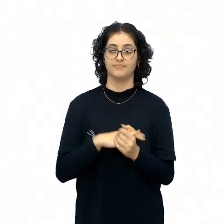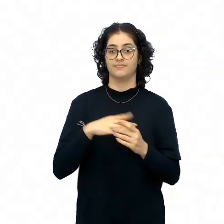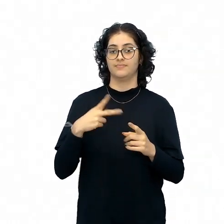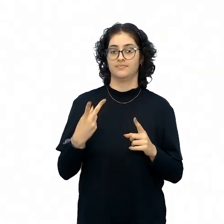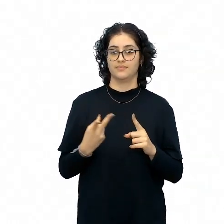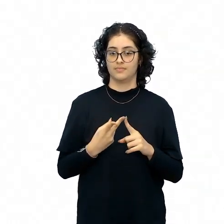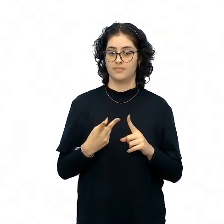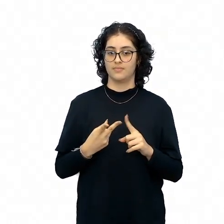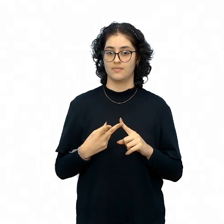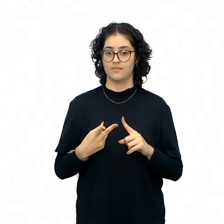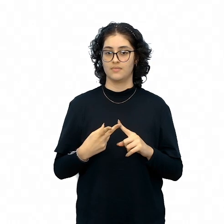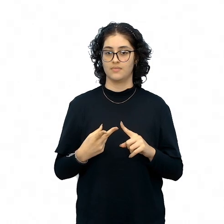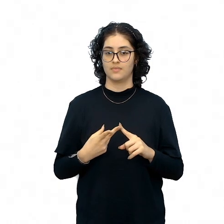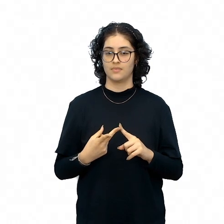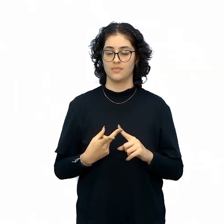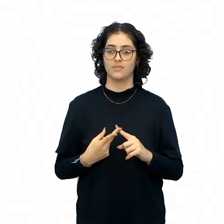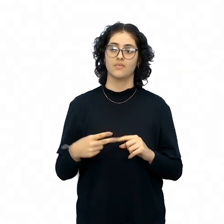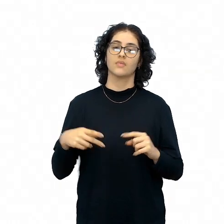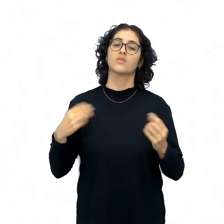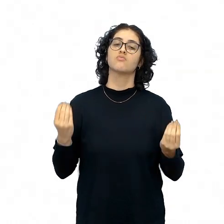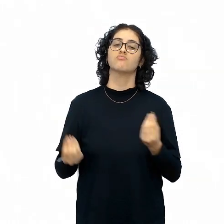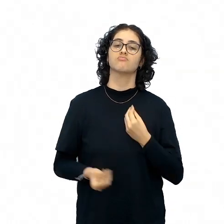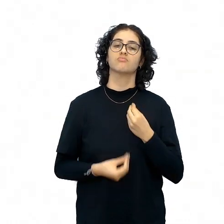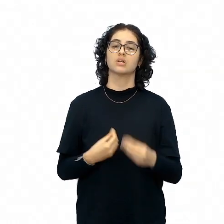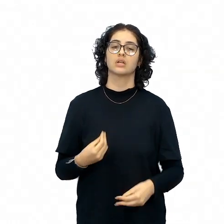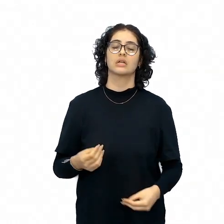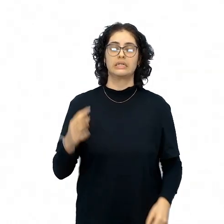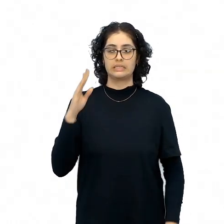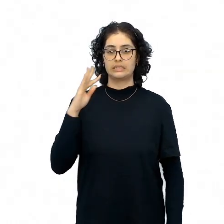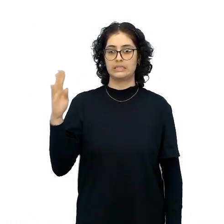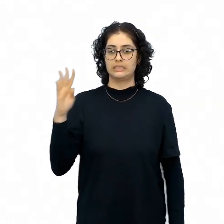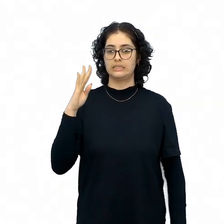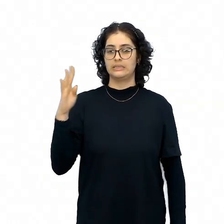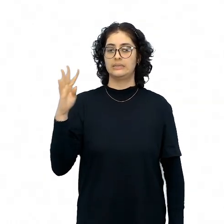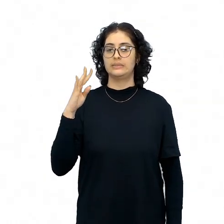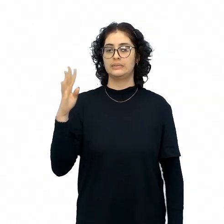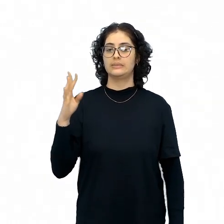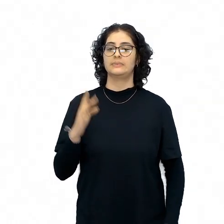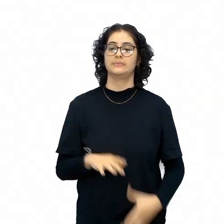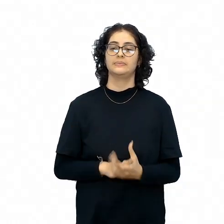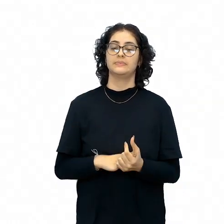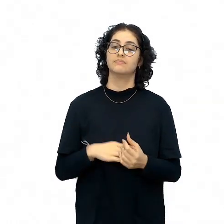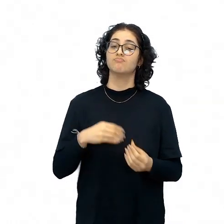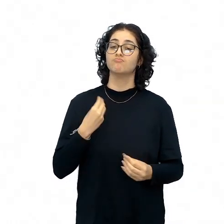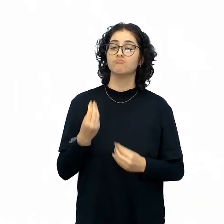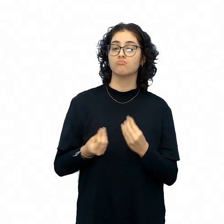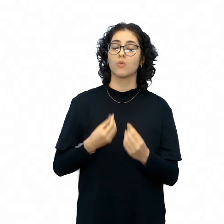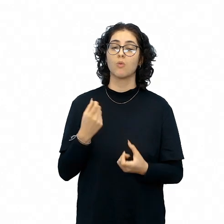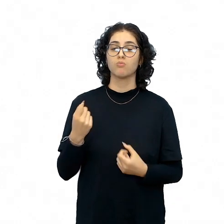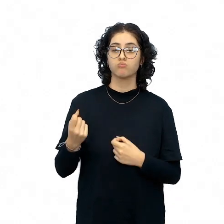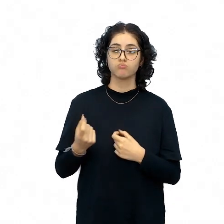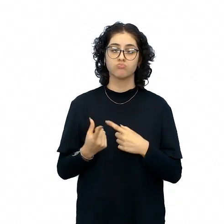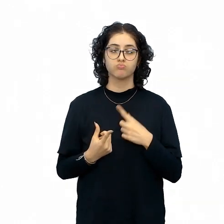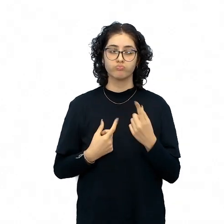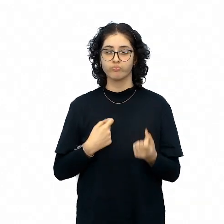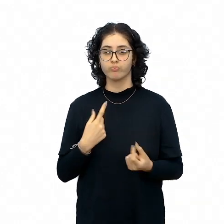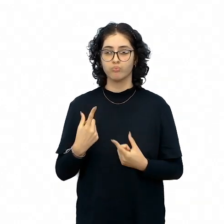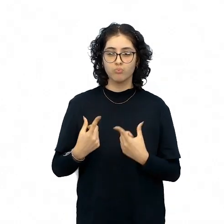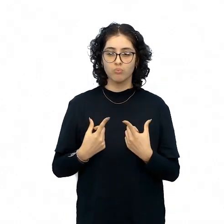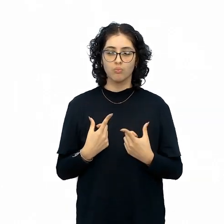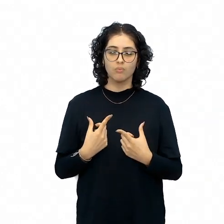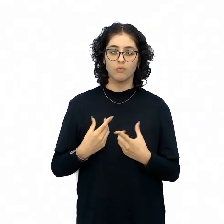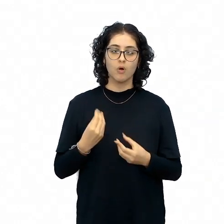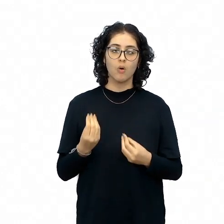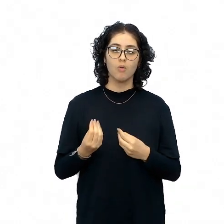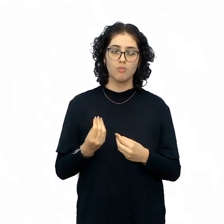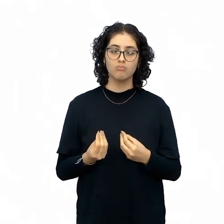segundo momento, então, olha, o que nós fizemos? Nós refletimos aí em relação a algumas possibilidades de aplicação das